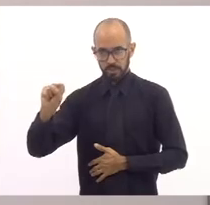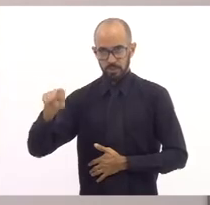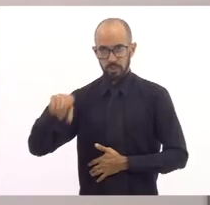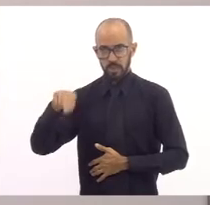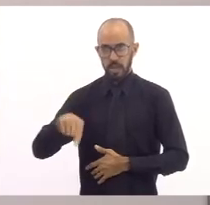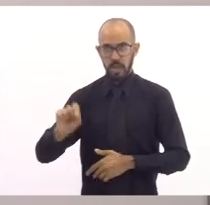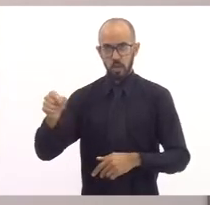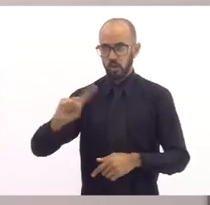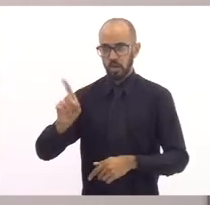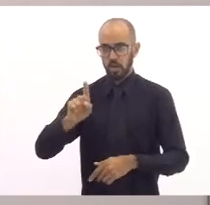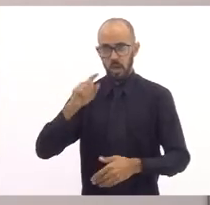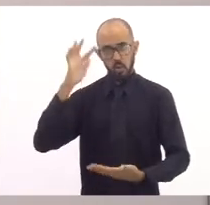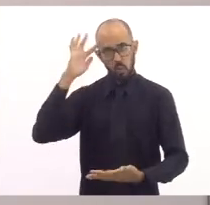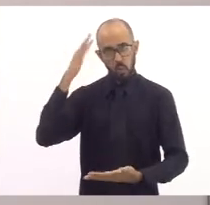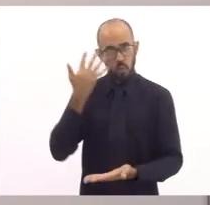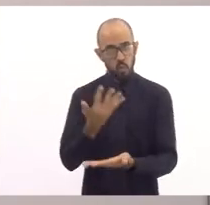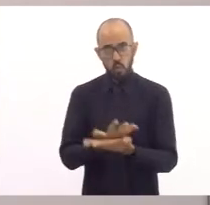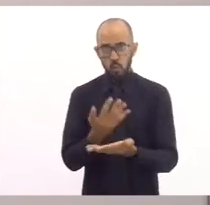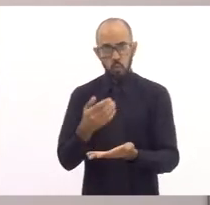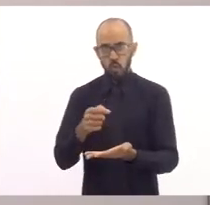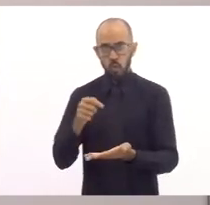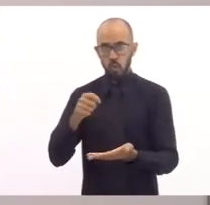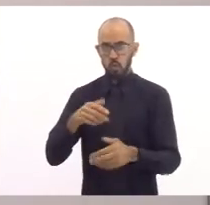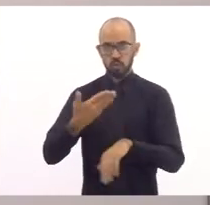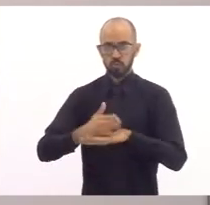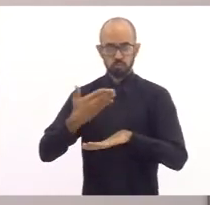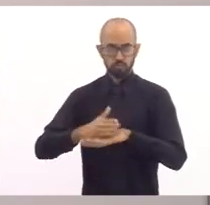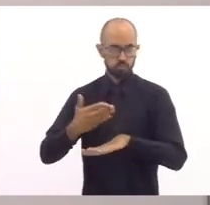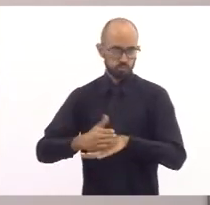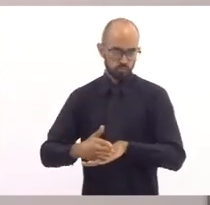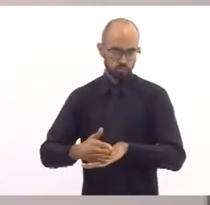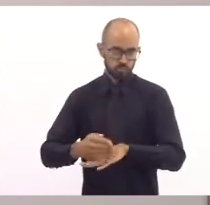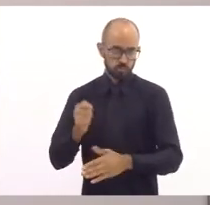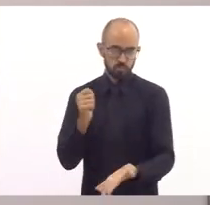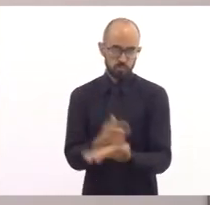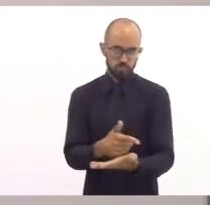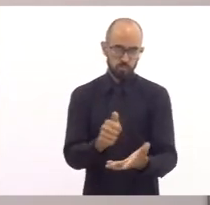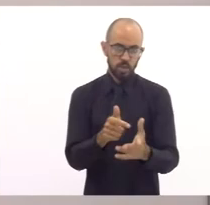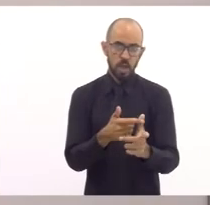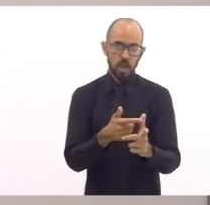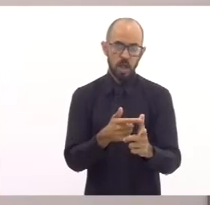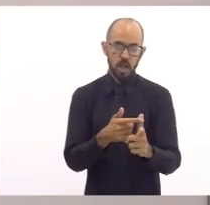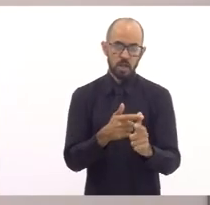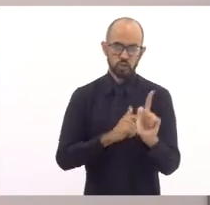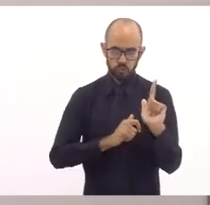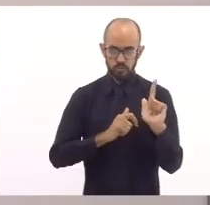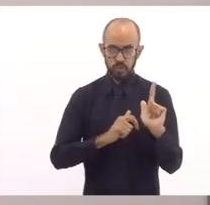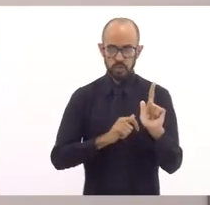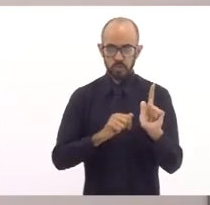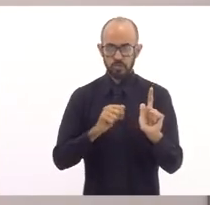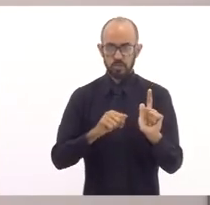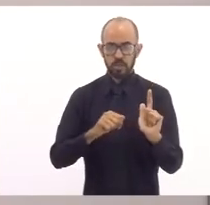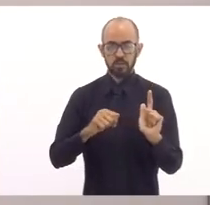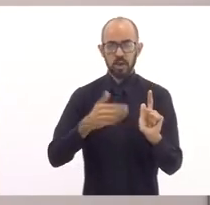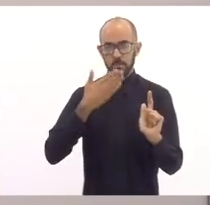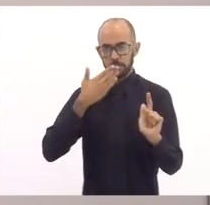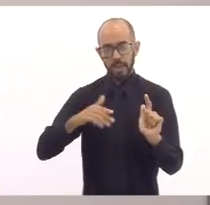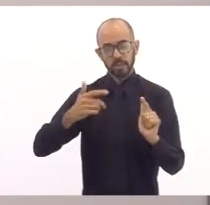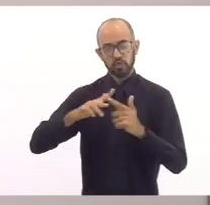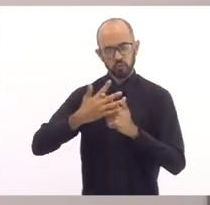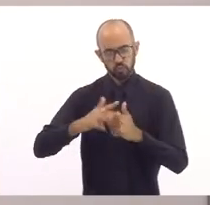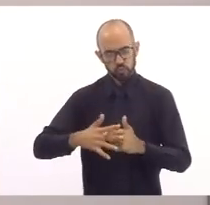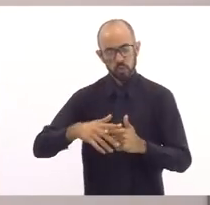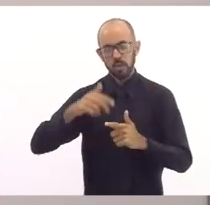que não cumpre as suas obrigações, é multado, vai recorrendo, recorrendo, recorrendo. Quando se trata